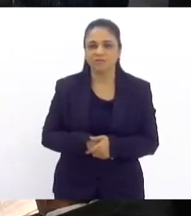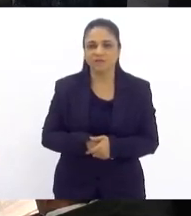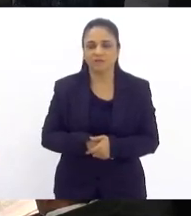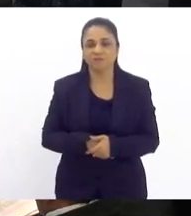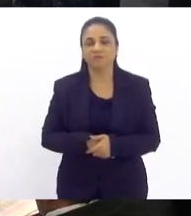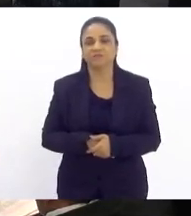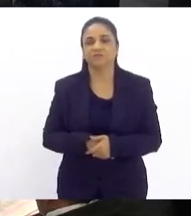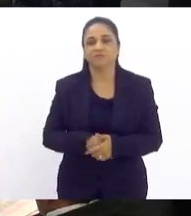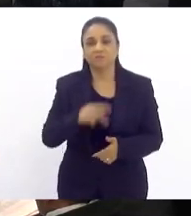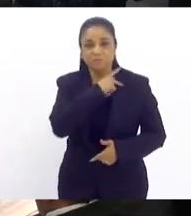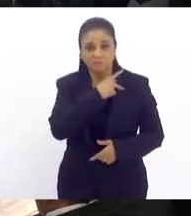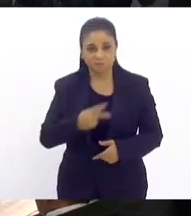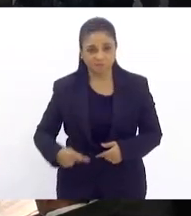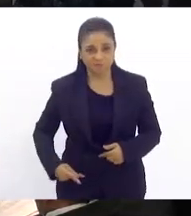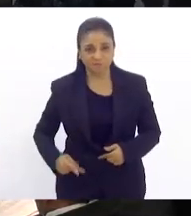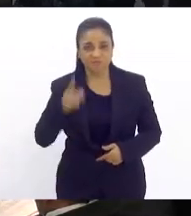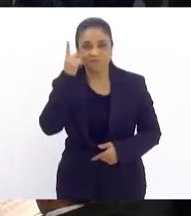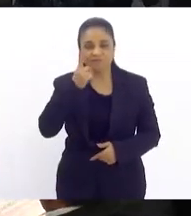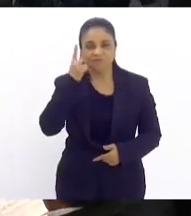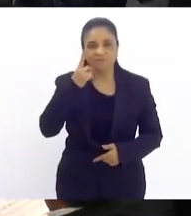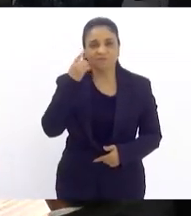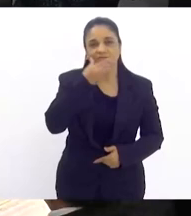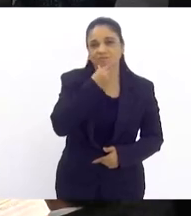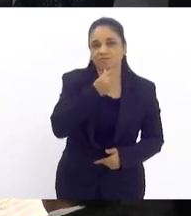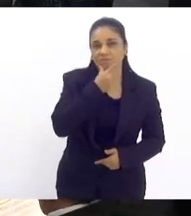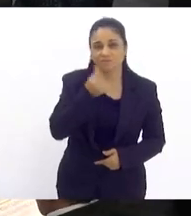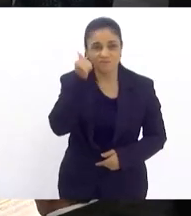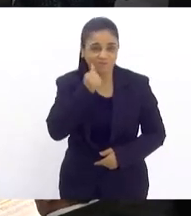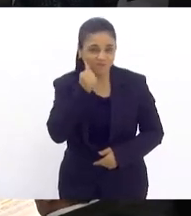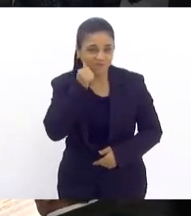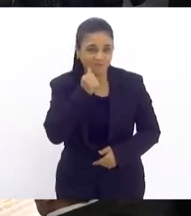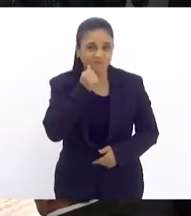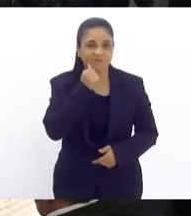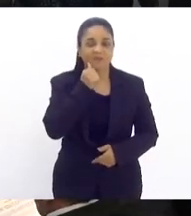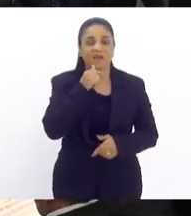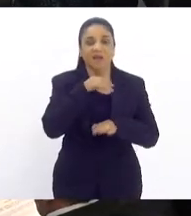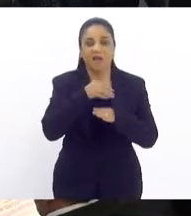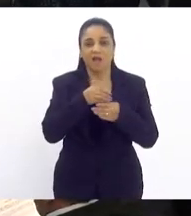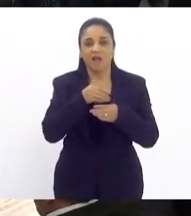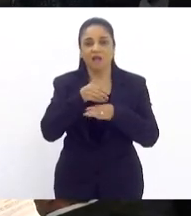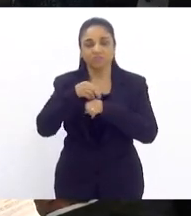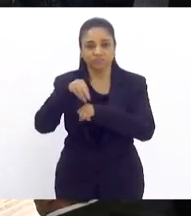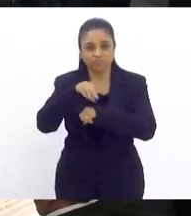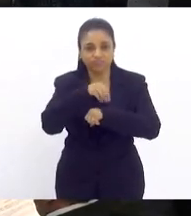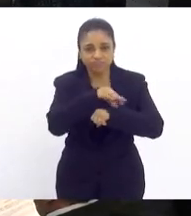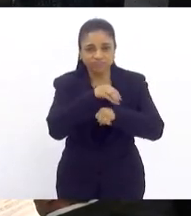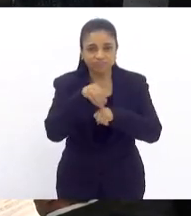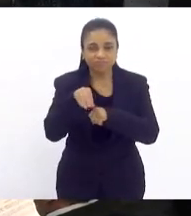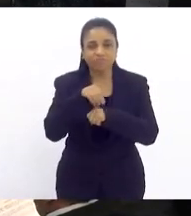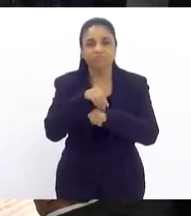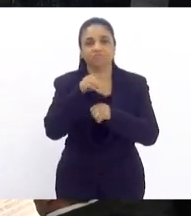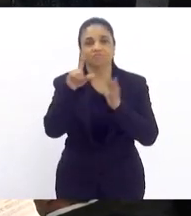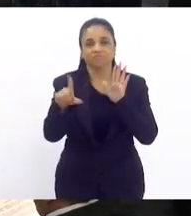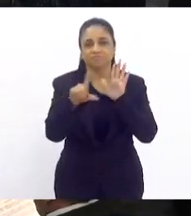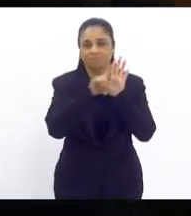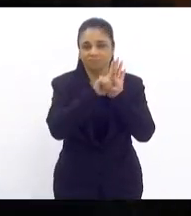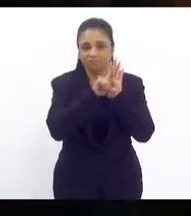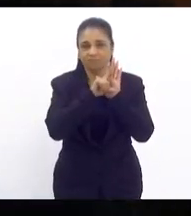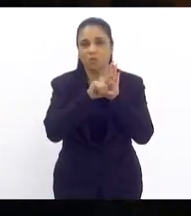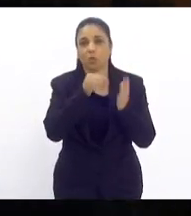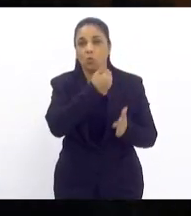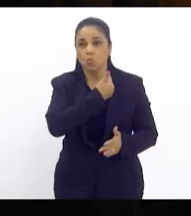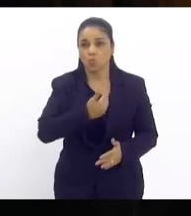senhora presidenta senhoras de deputadas senhores deputados essa indicação Legislativa justamente para que o governo